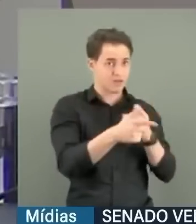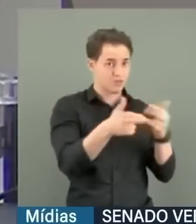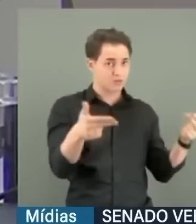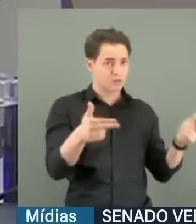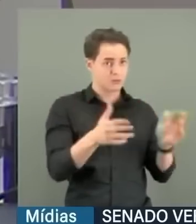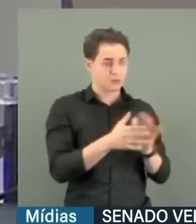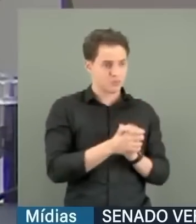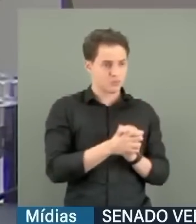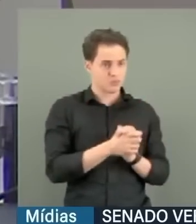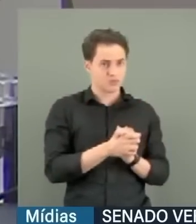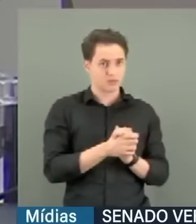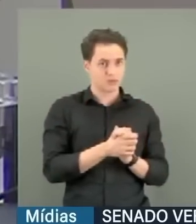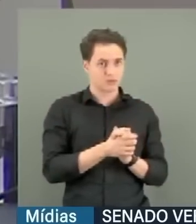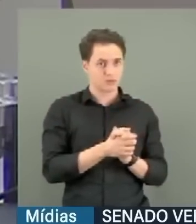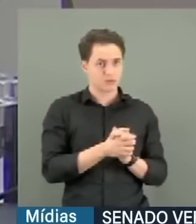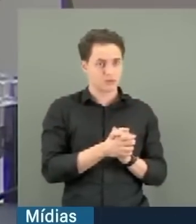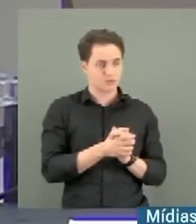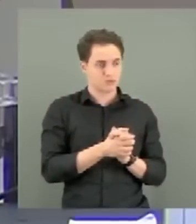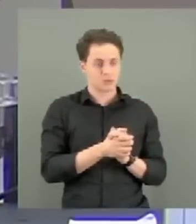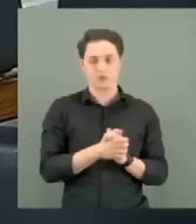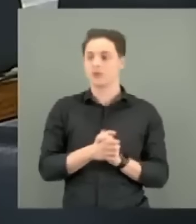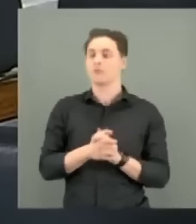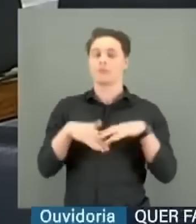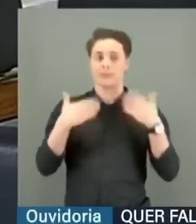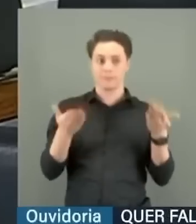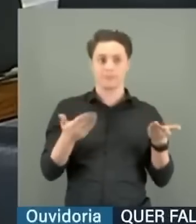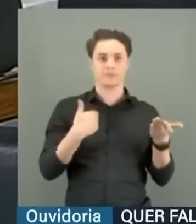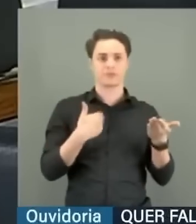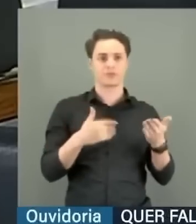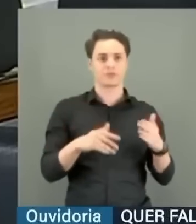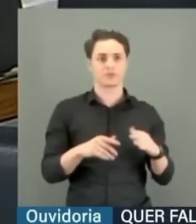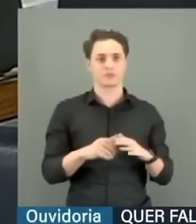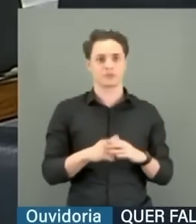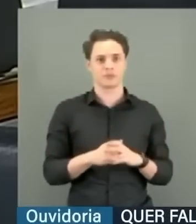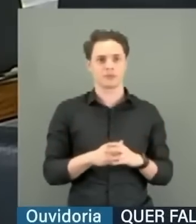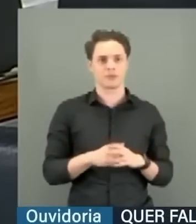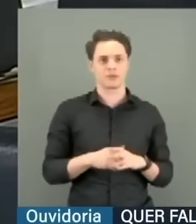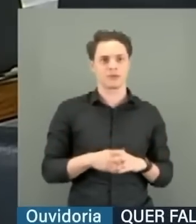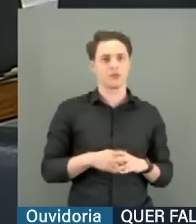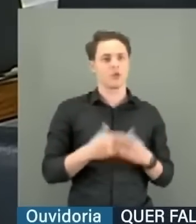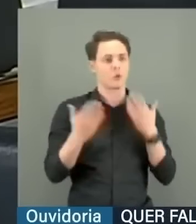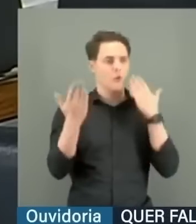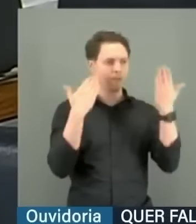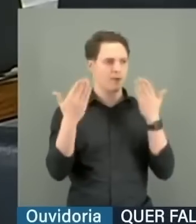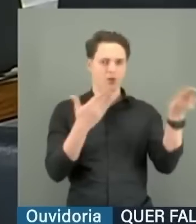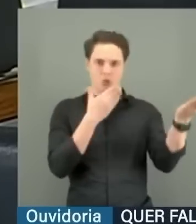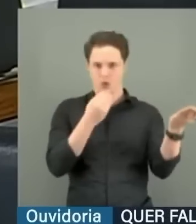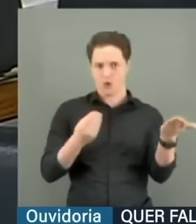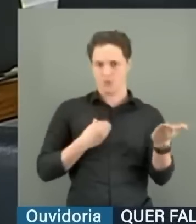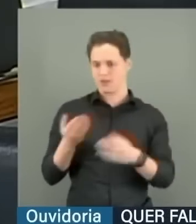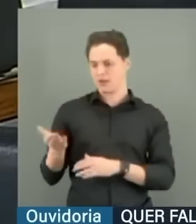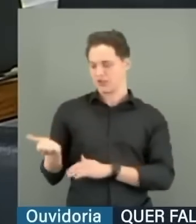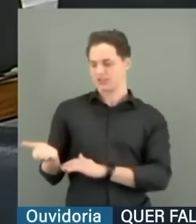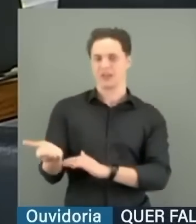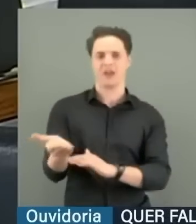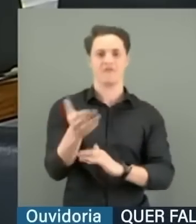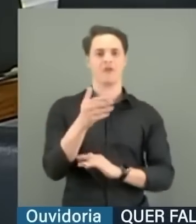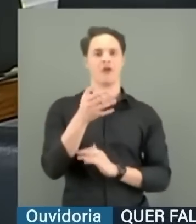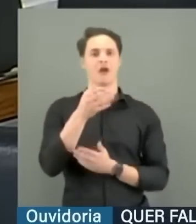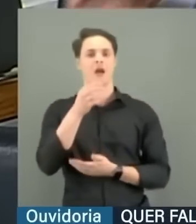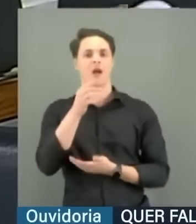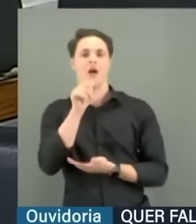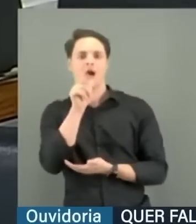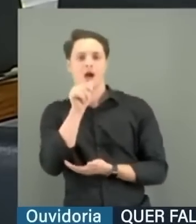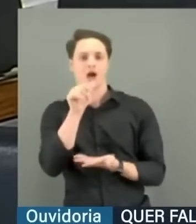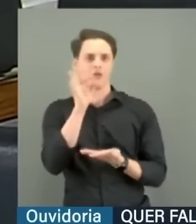Ele estava assim, reportando ao que foi inclusive citado aqui, a nossa assistência, o Leandro que está aqui, que acompanha a CPMI. Obviamente